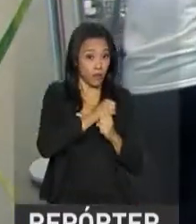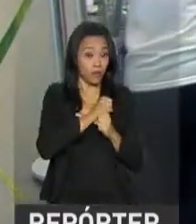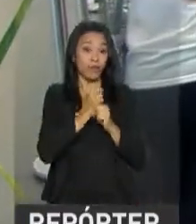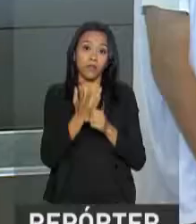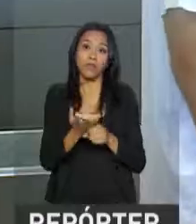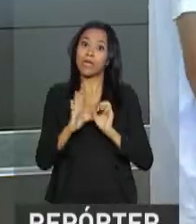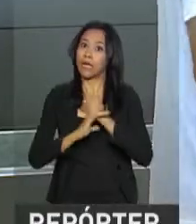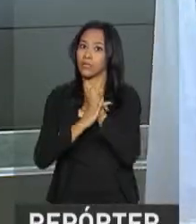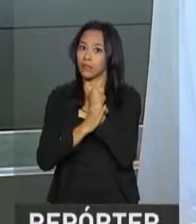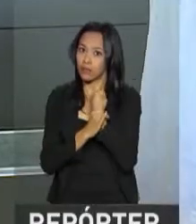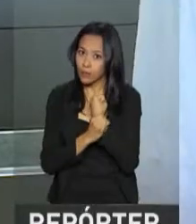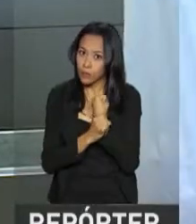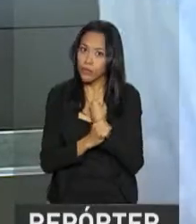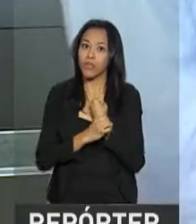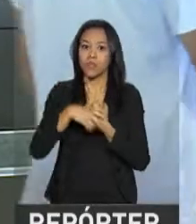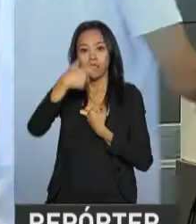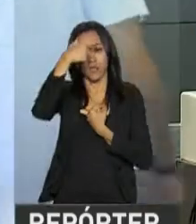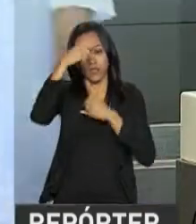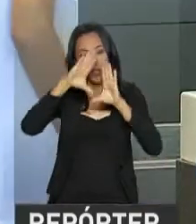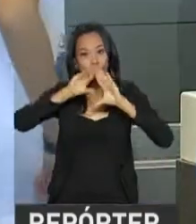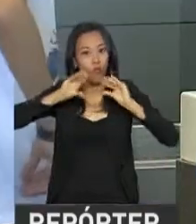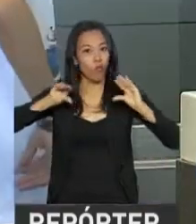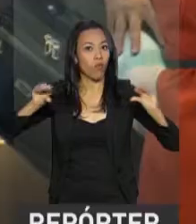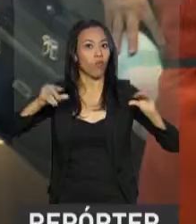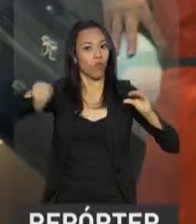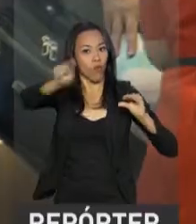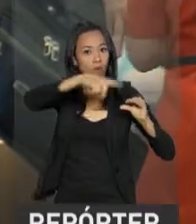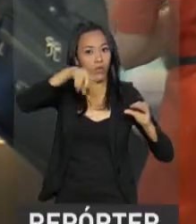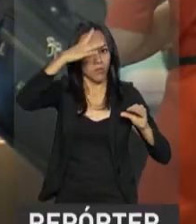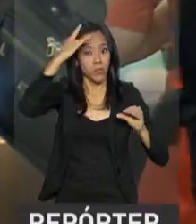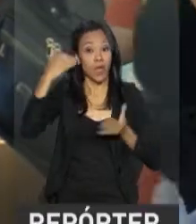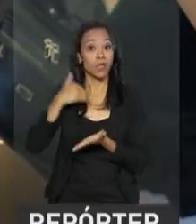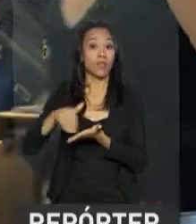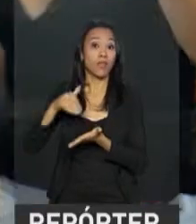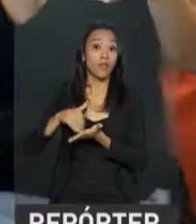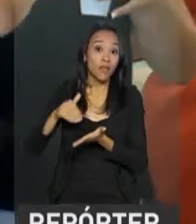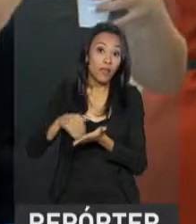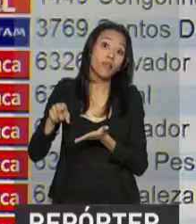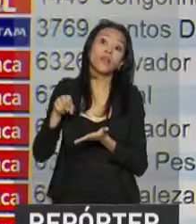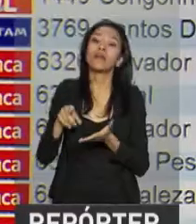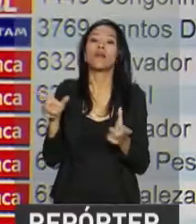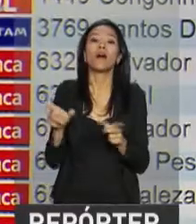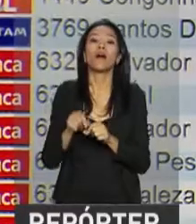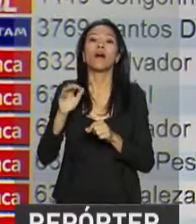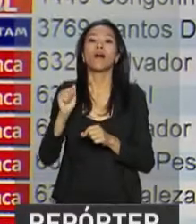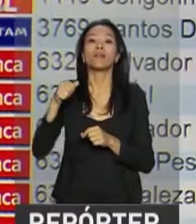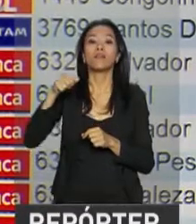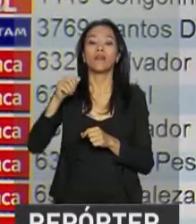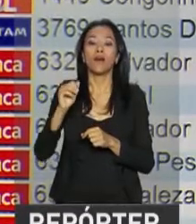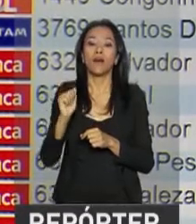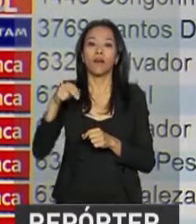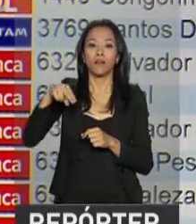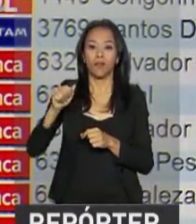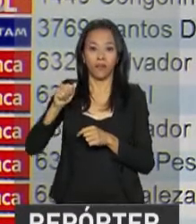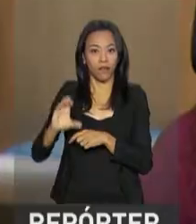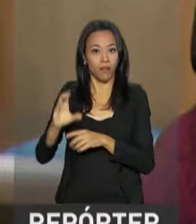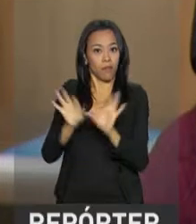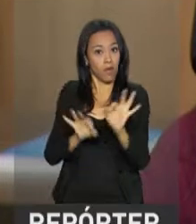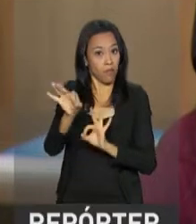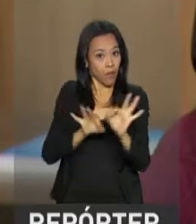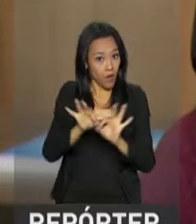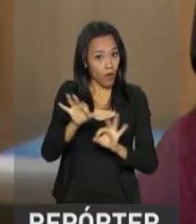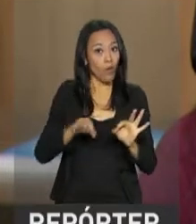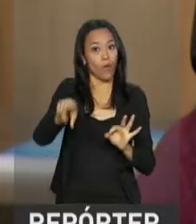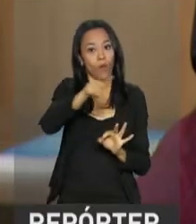a segurança eo conforto dos passageiros a secretaria de aviação civil preparou uma operação especial é